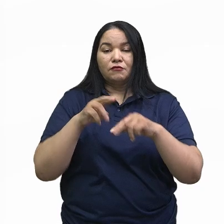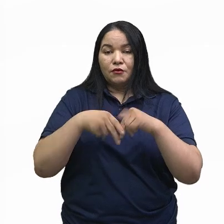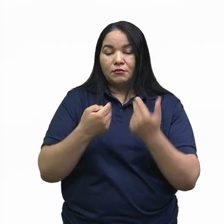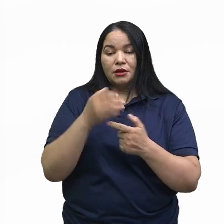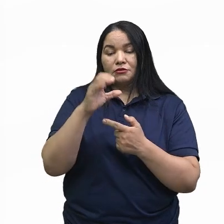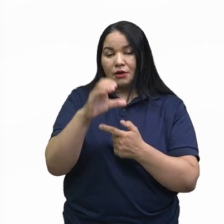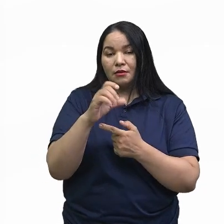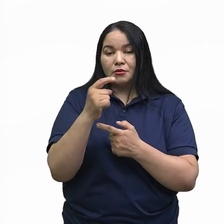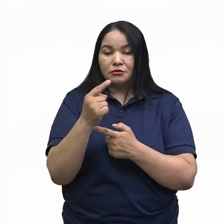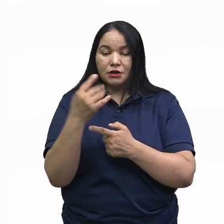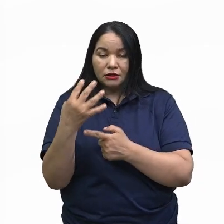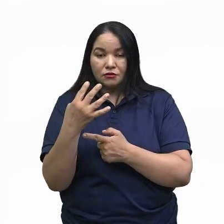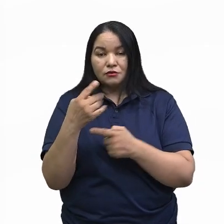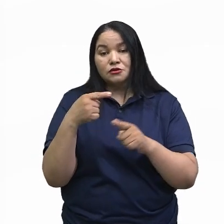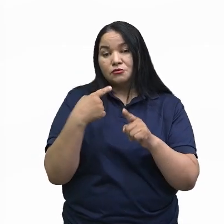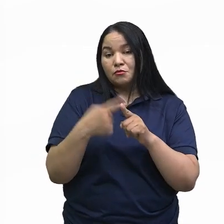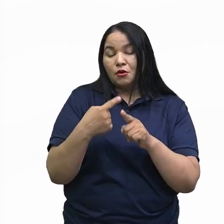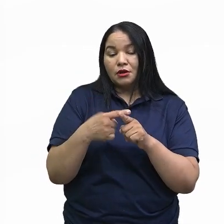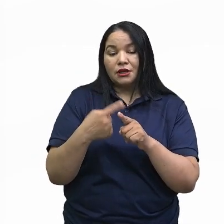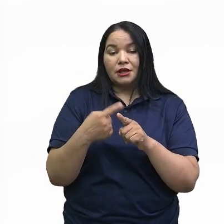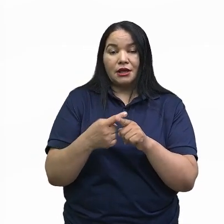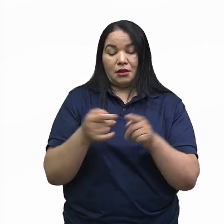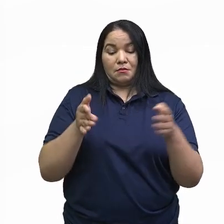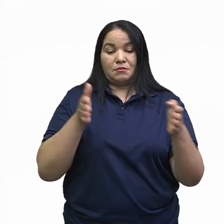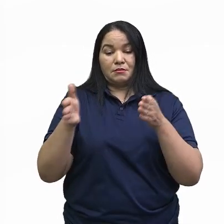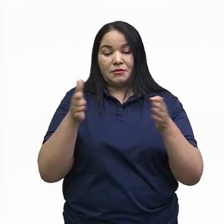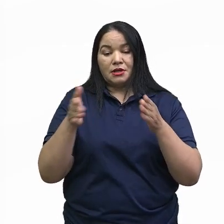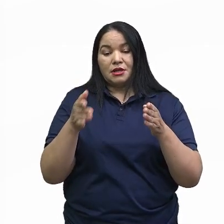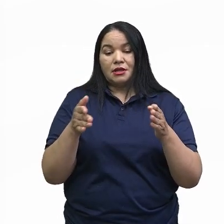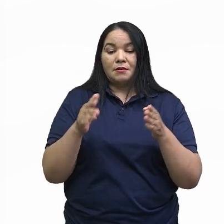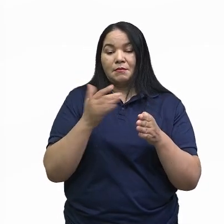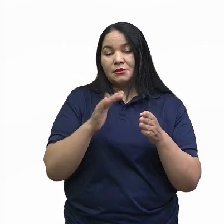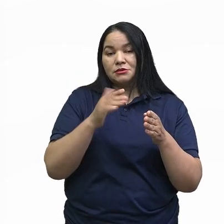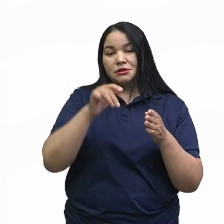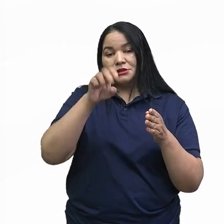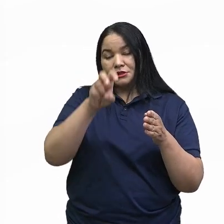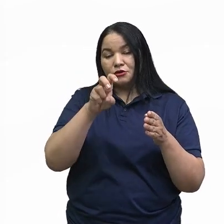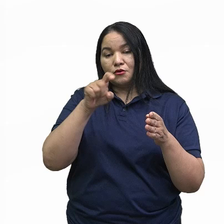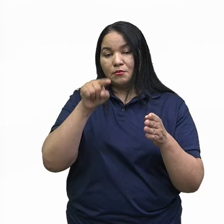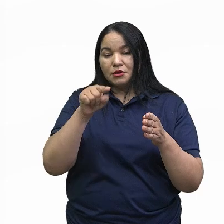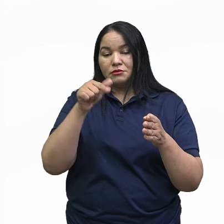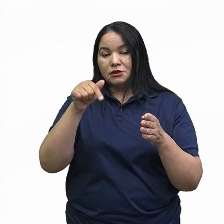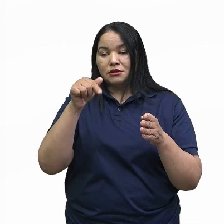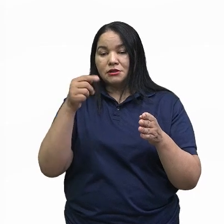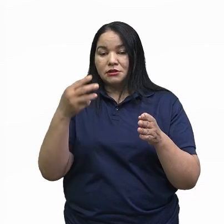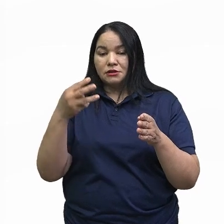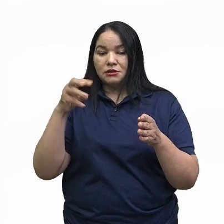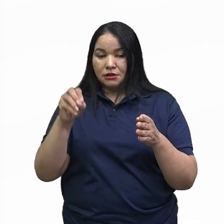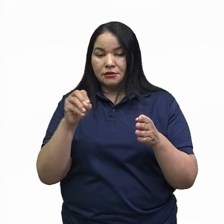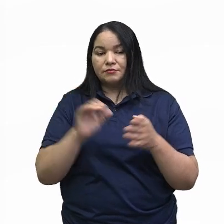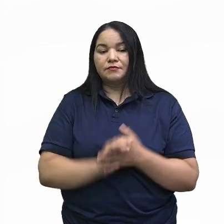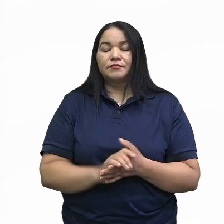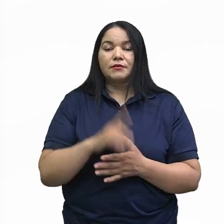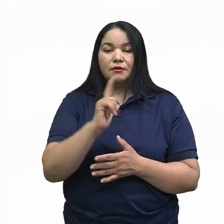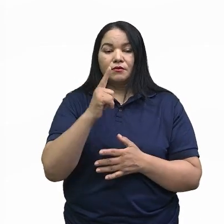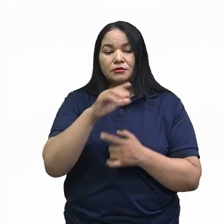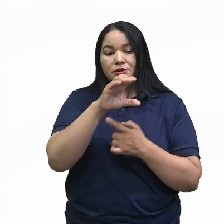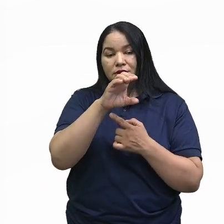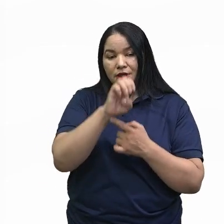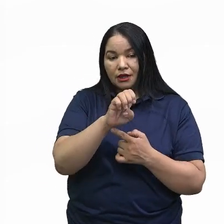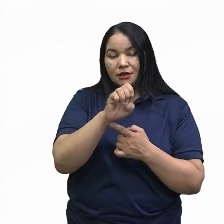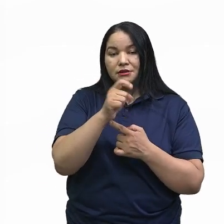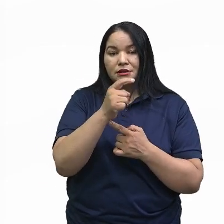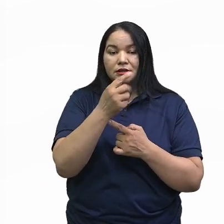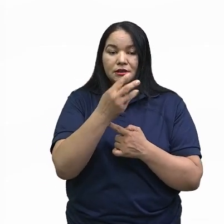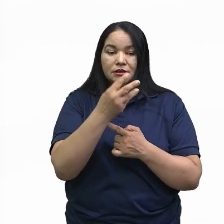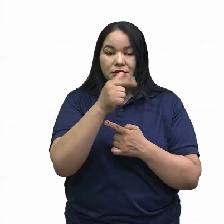né? Porque o tempo de meia-vida dele é de 5.730 anos, ok? E o terceiro exemplo é o do césio 137, que aí já